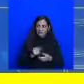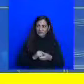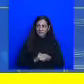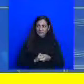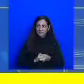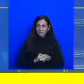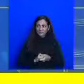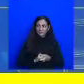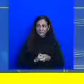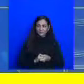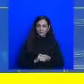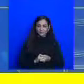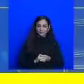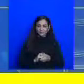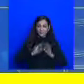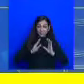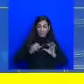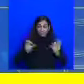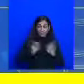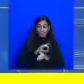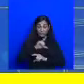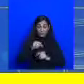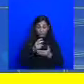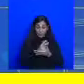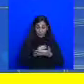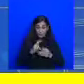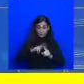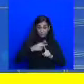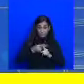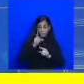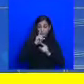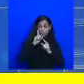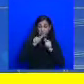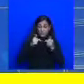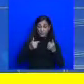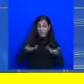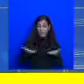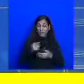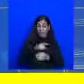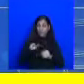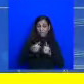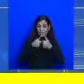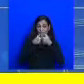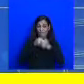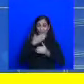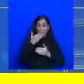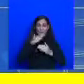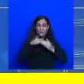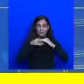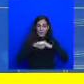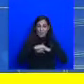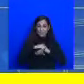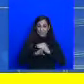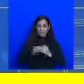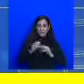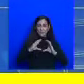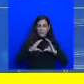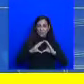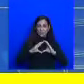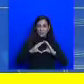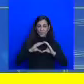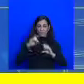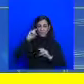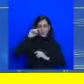16. Já realizamos os sorteios da quina da dupla cena do dia de sorte, agora você conferindo Time Mania. Bola